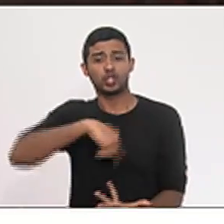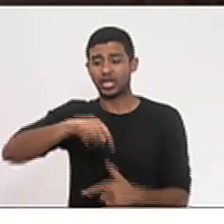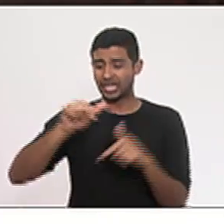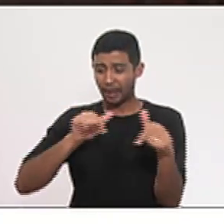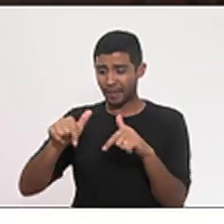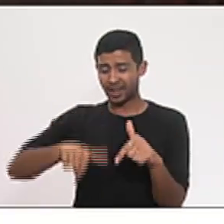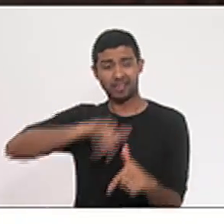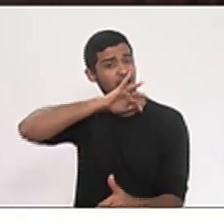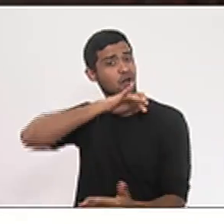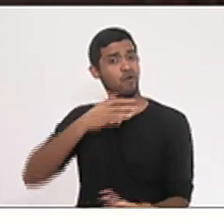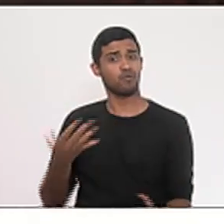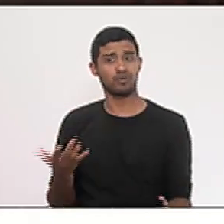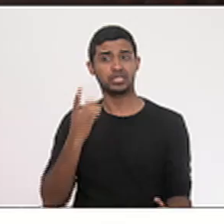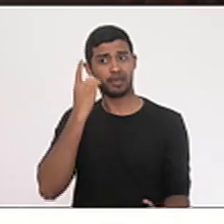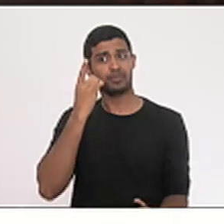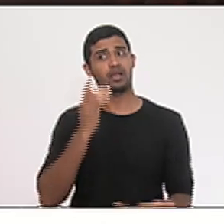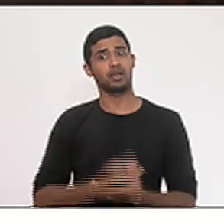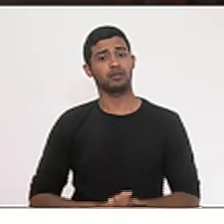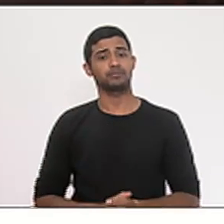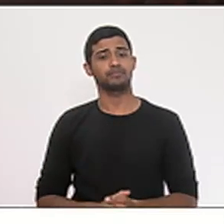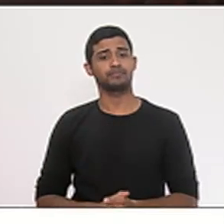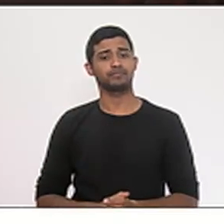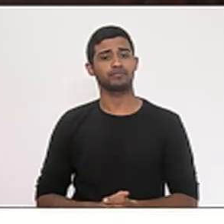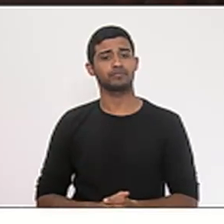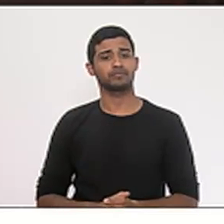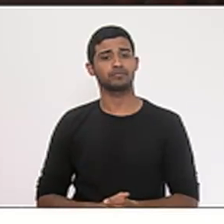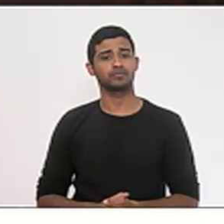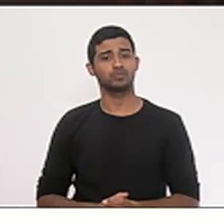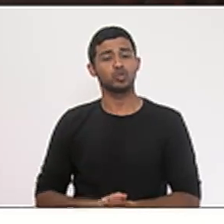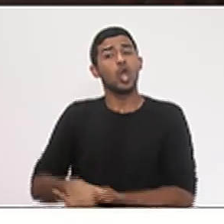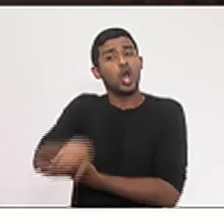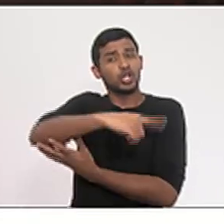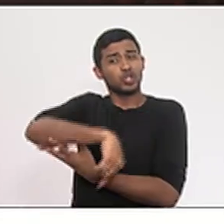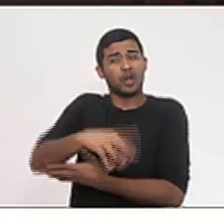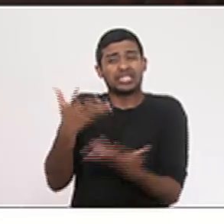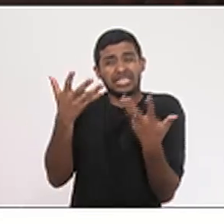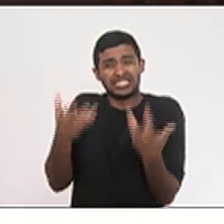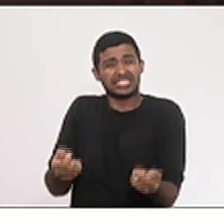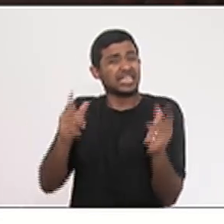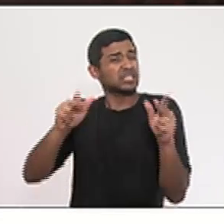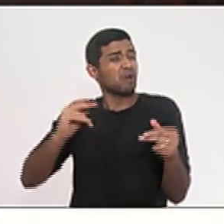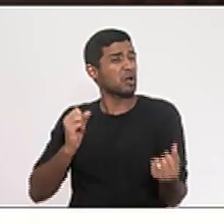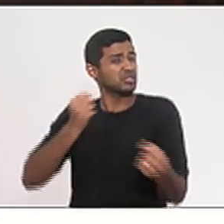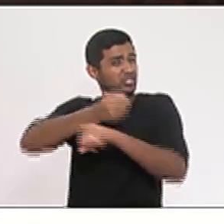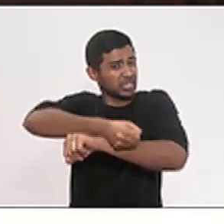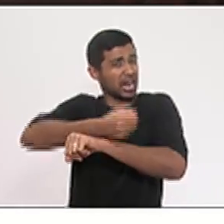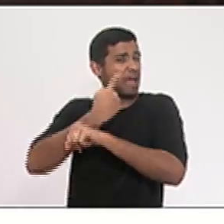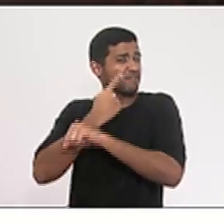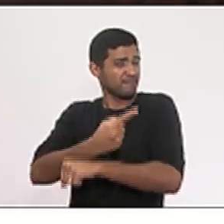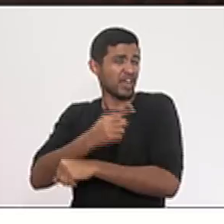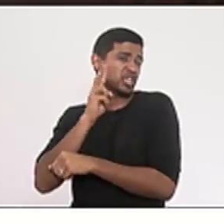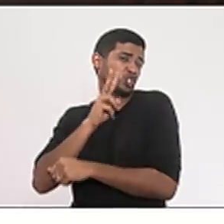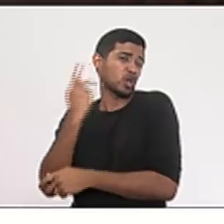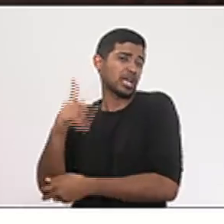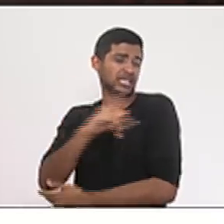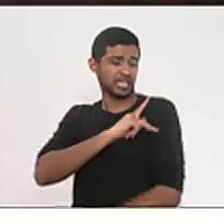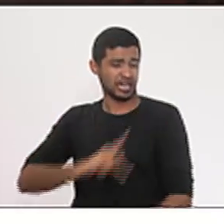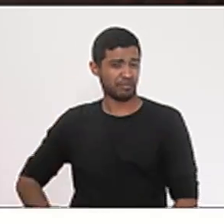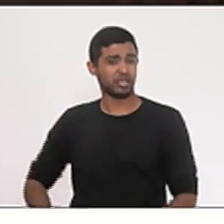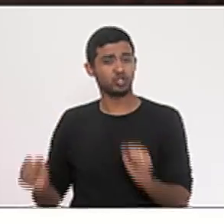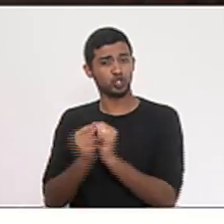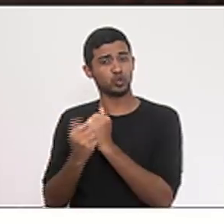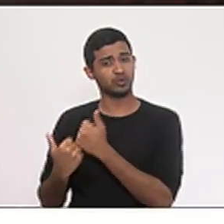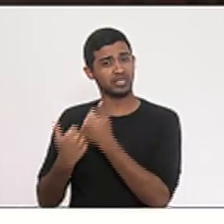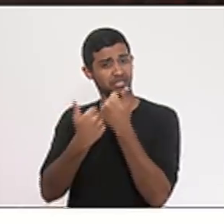trabalho, deputado. Nós estamos submetidos a um regime de escravidão e a narrativa do presidente, junto com o seu